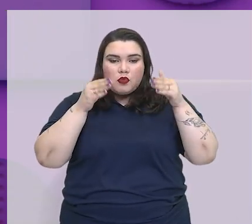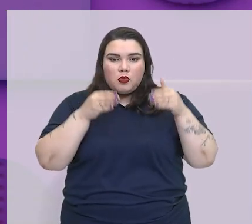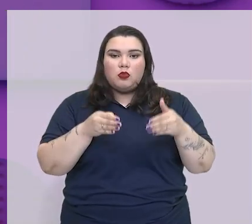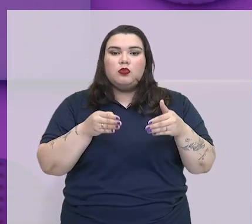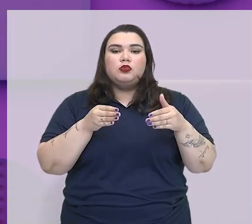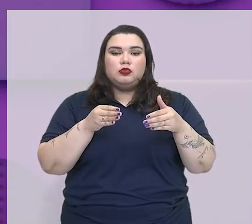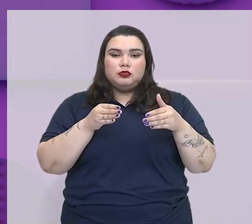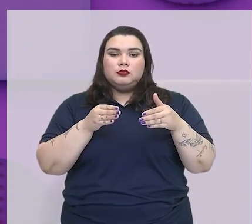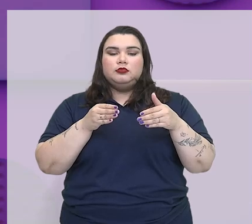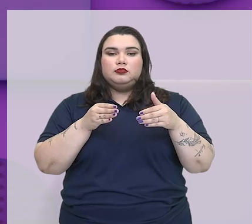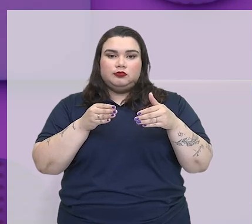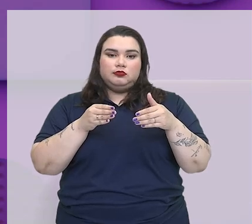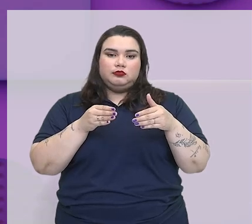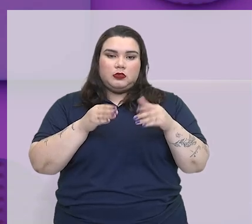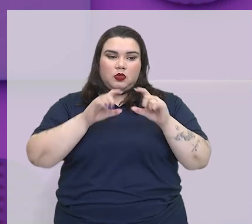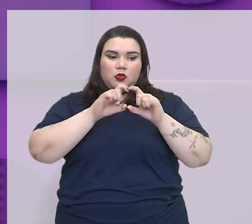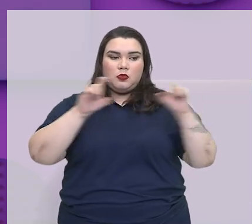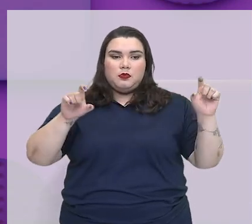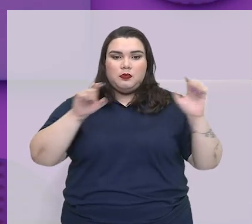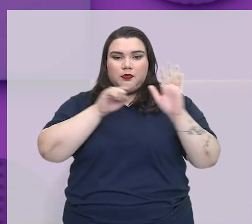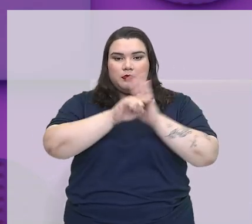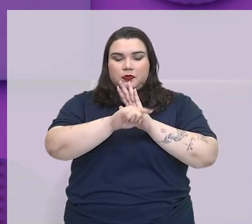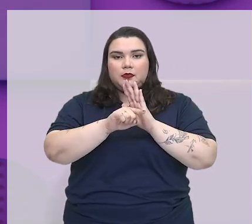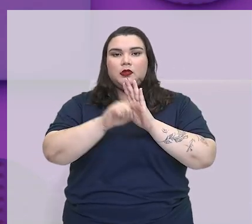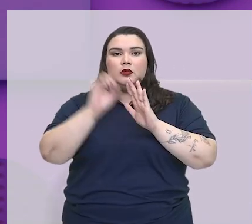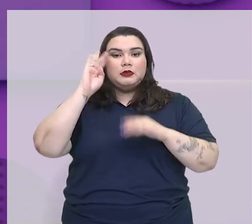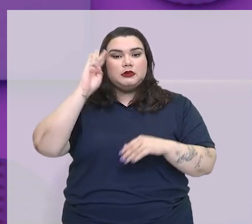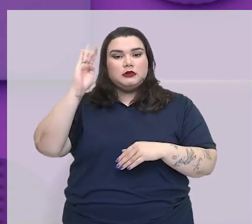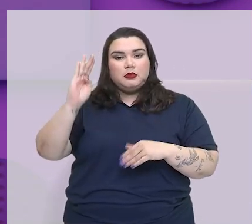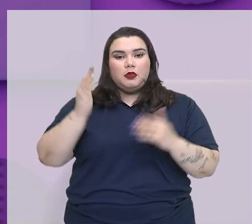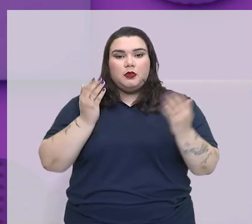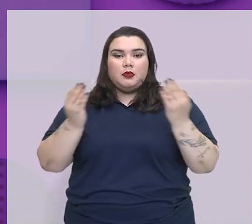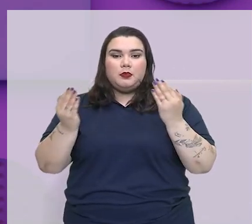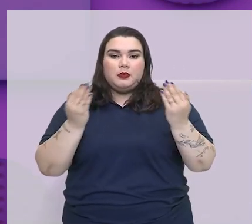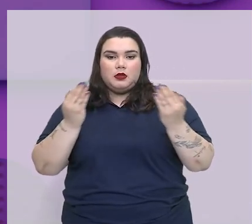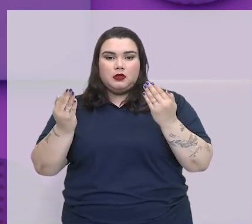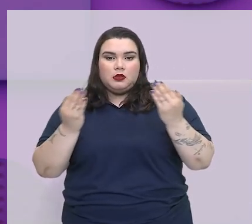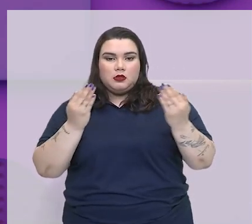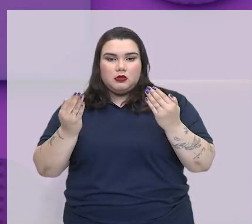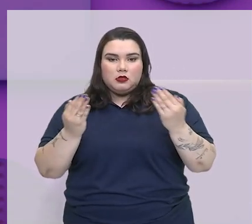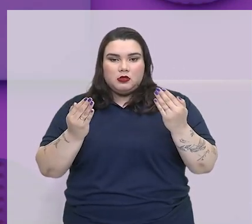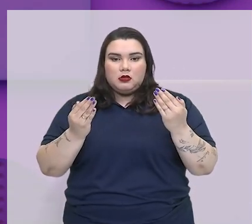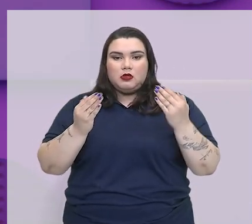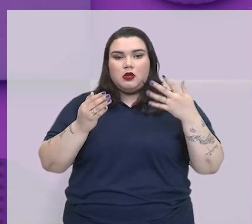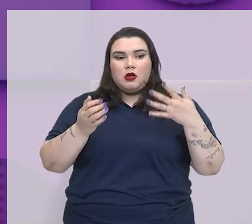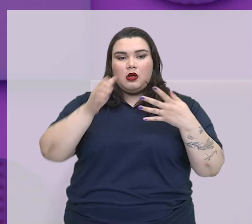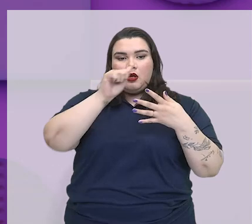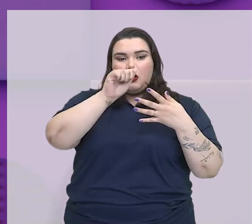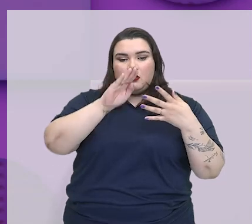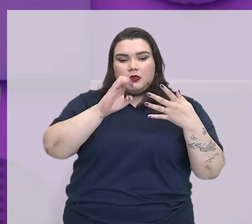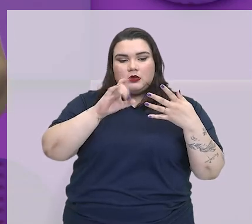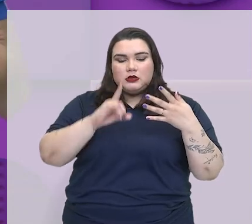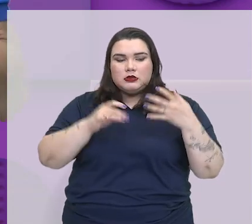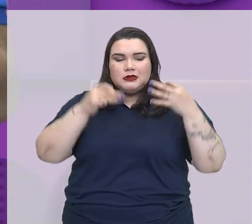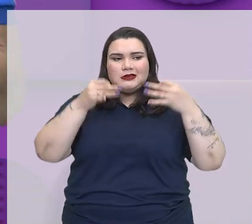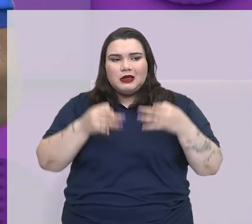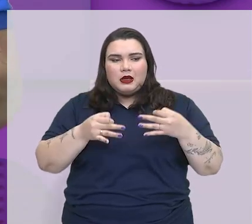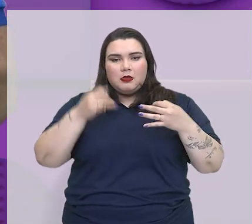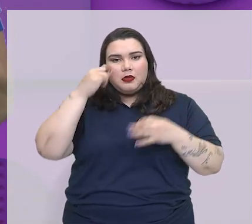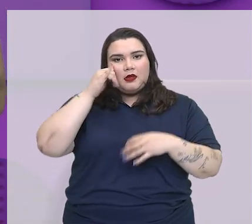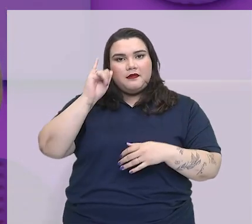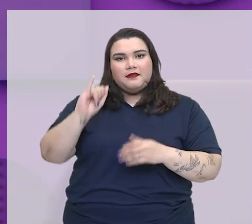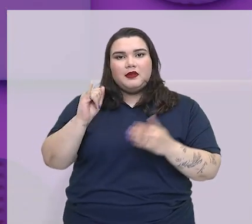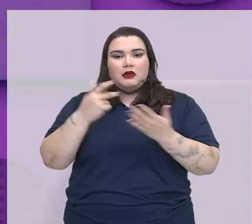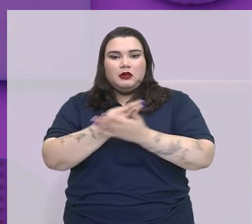um foco especial ao comando da questão, que é a pergunta, e comparar as alternativas de modo coerente para que você não